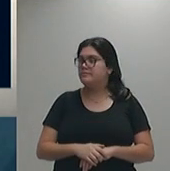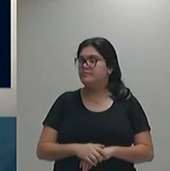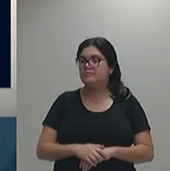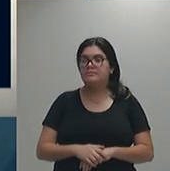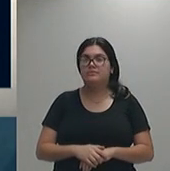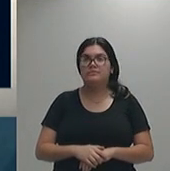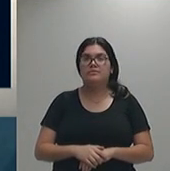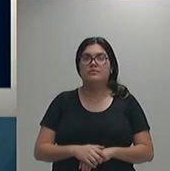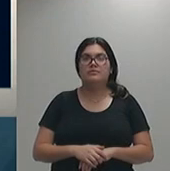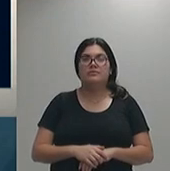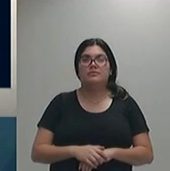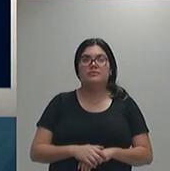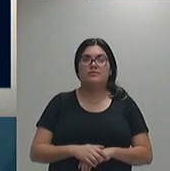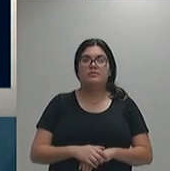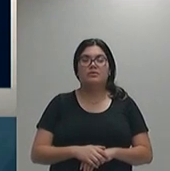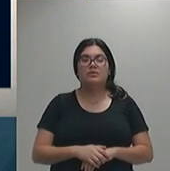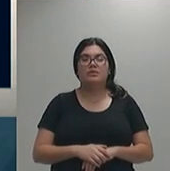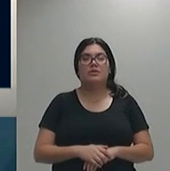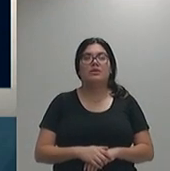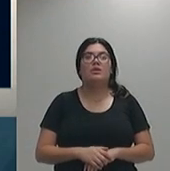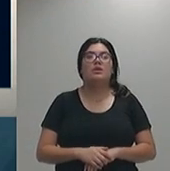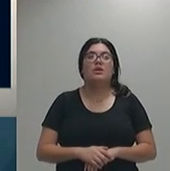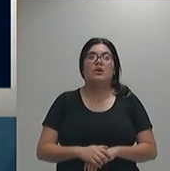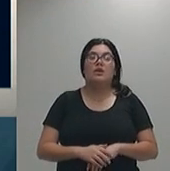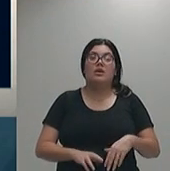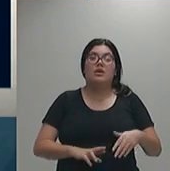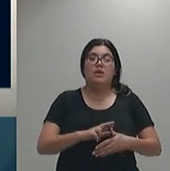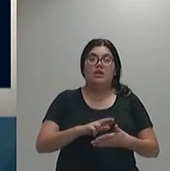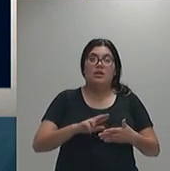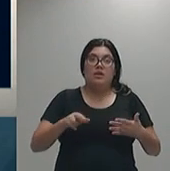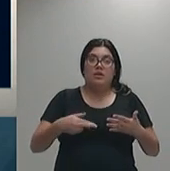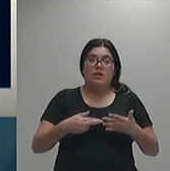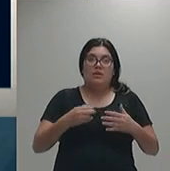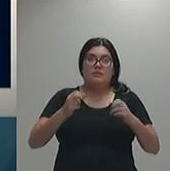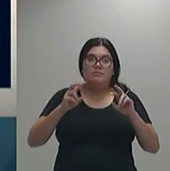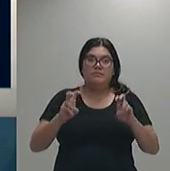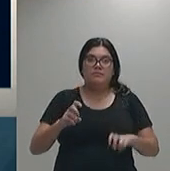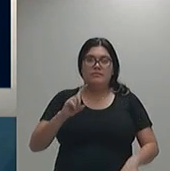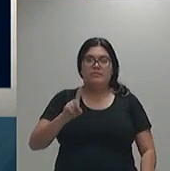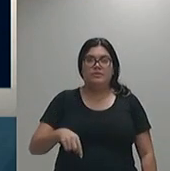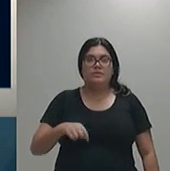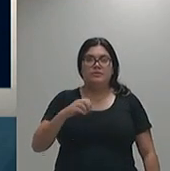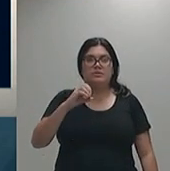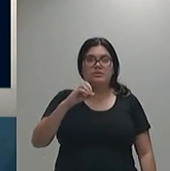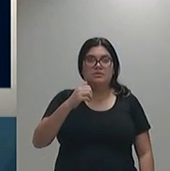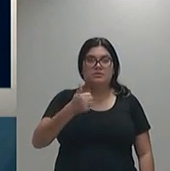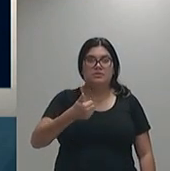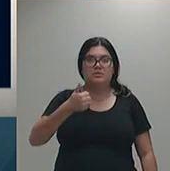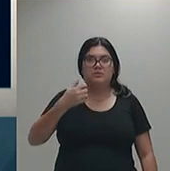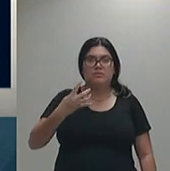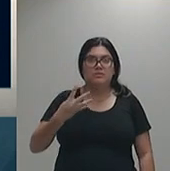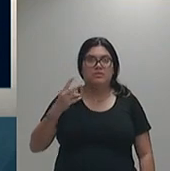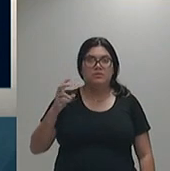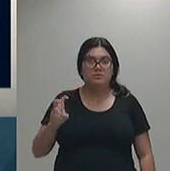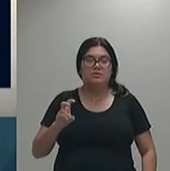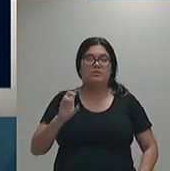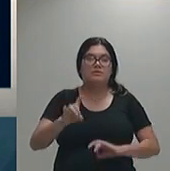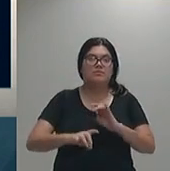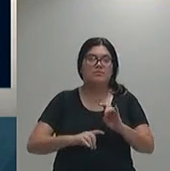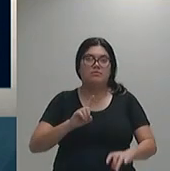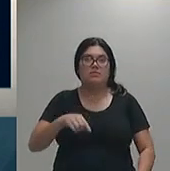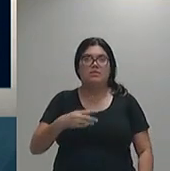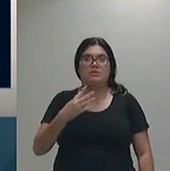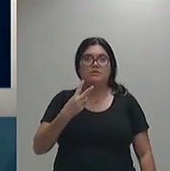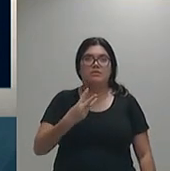quais são os recursos especiais é tema 1145 recursos especiais 1000900 e